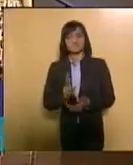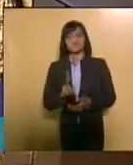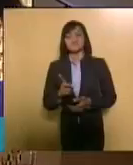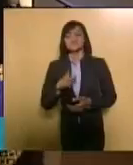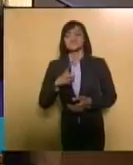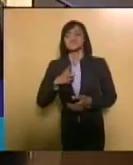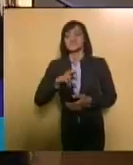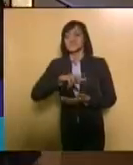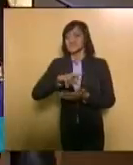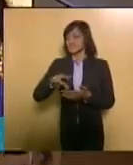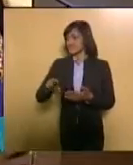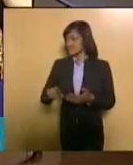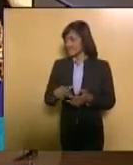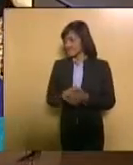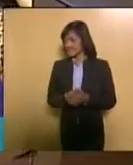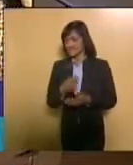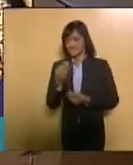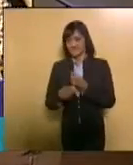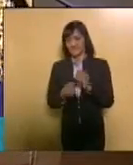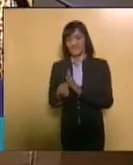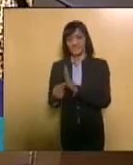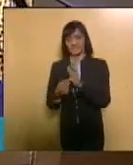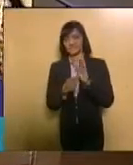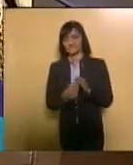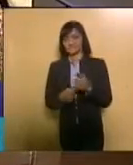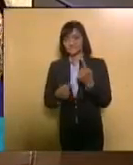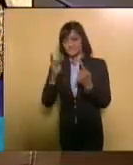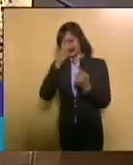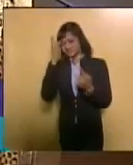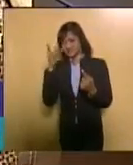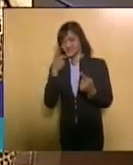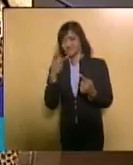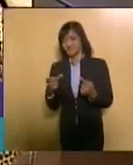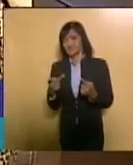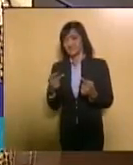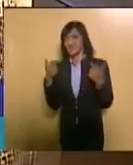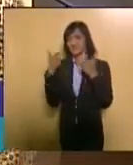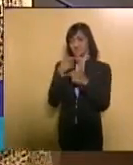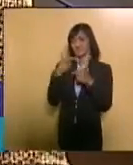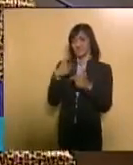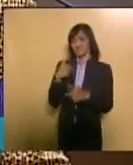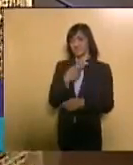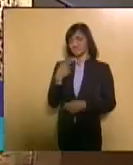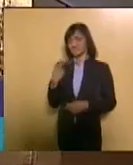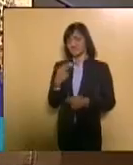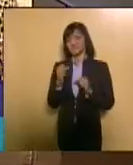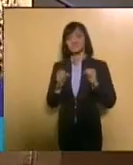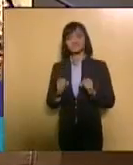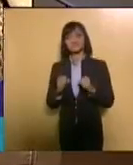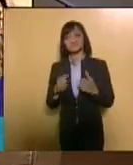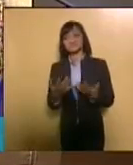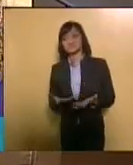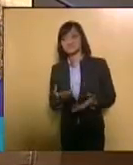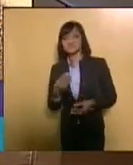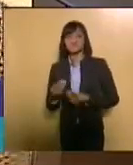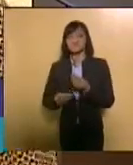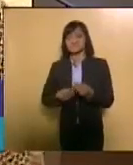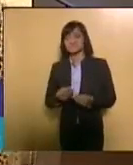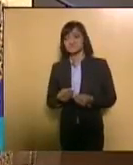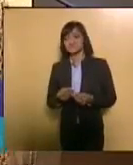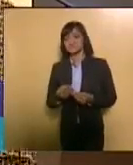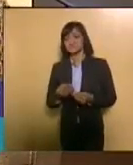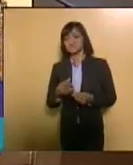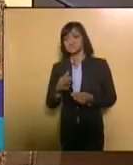de várias formas aí uma expressão de uma pessoa que diz a mangou do meu nome e aquilo ali Poderia gerar uma evasão e lá na